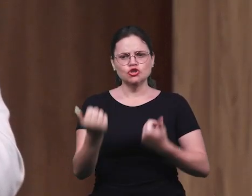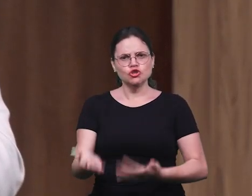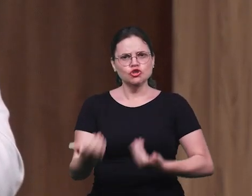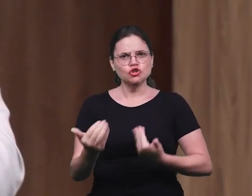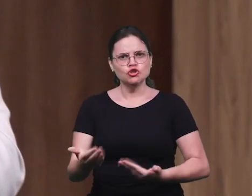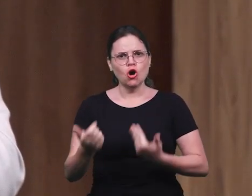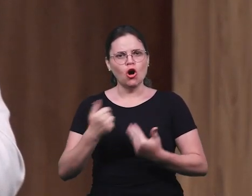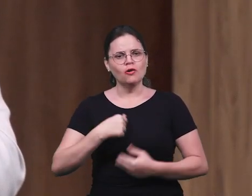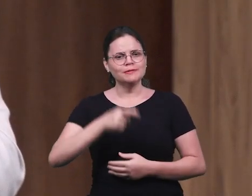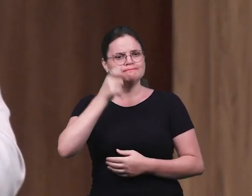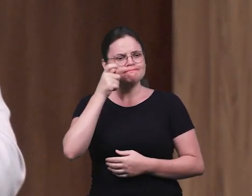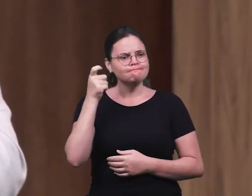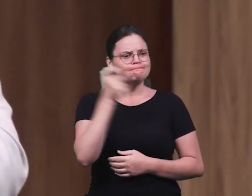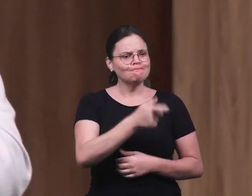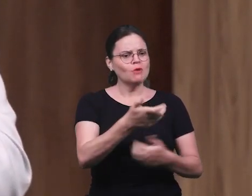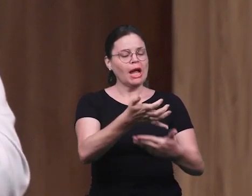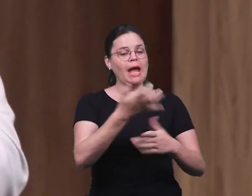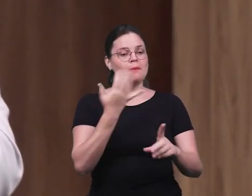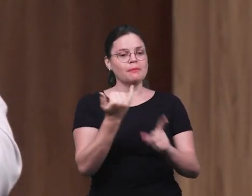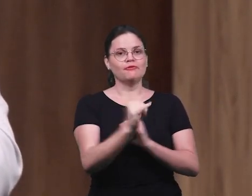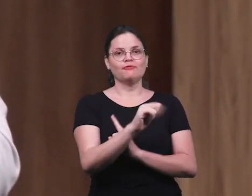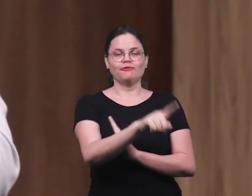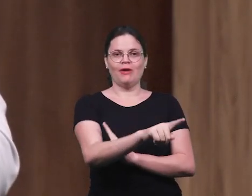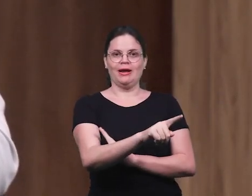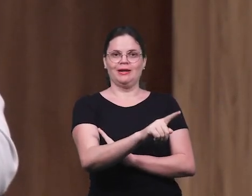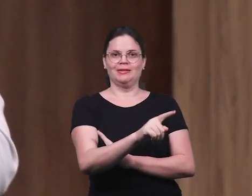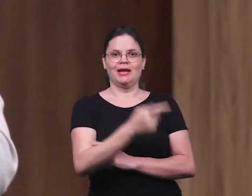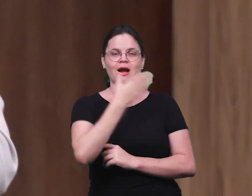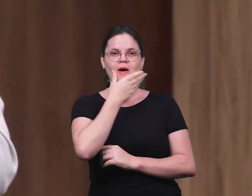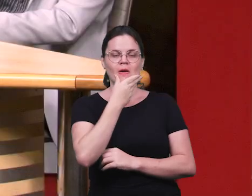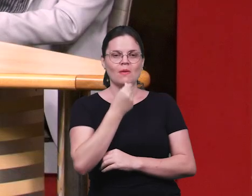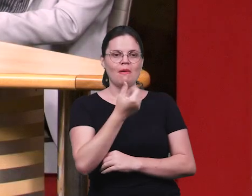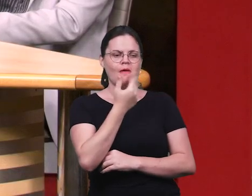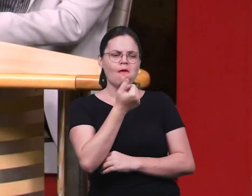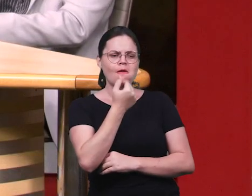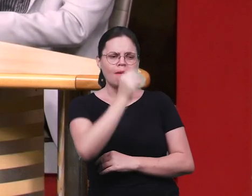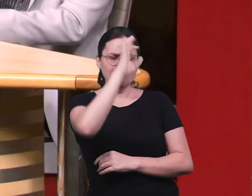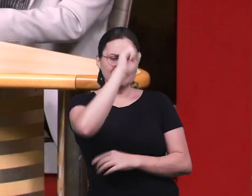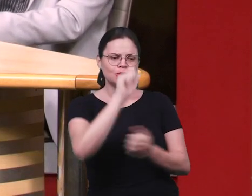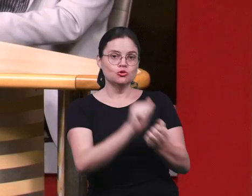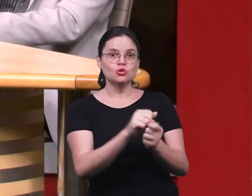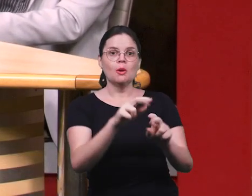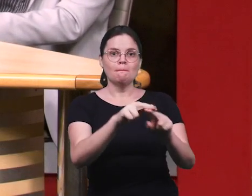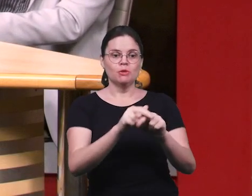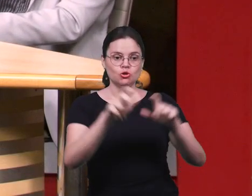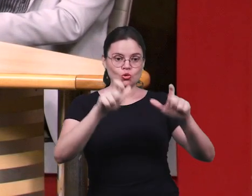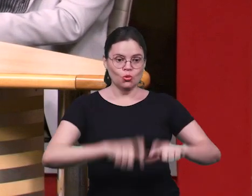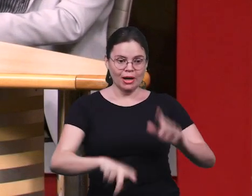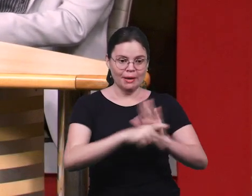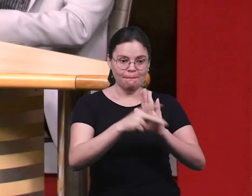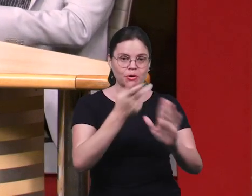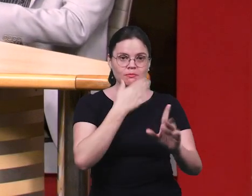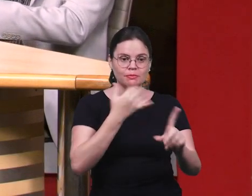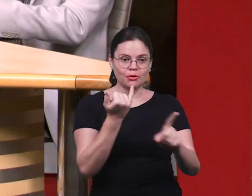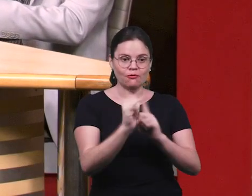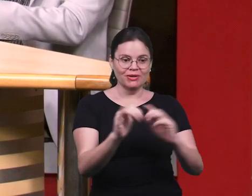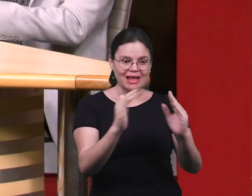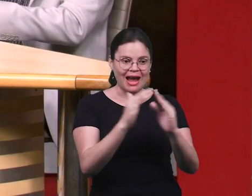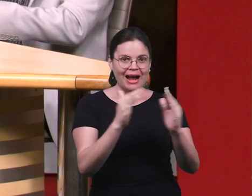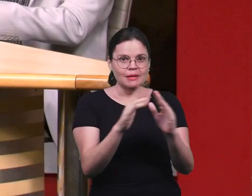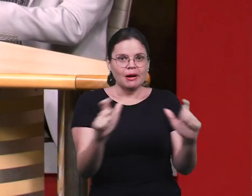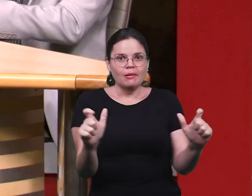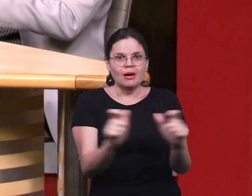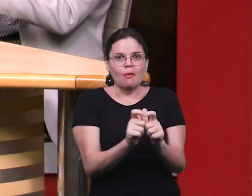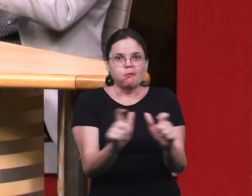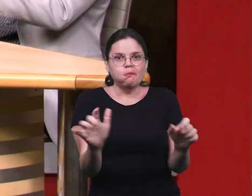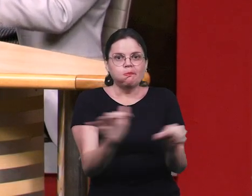jovens queriam ser profetas, tanto que o lugar ficou pequeno, tanto que o lugar ficou estreito. Então olha que coisa